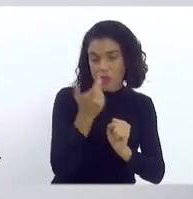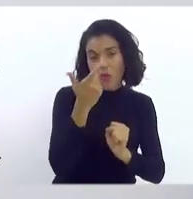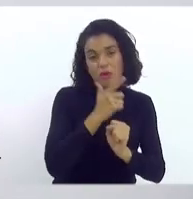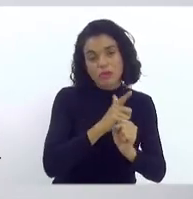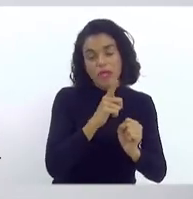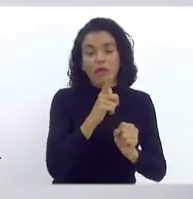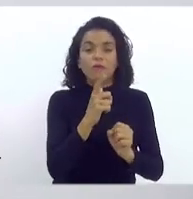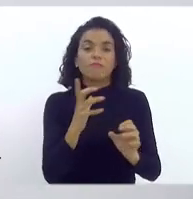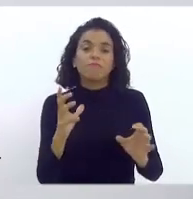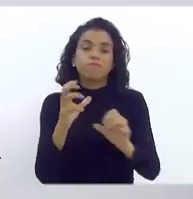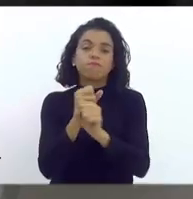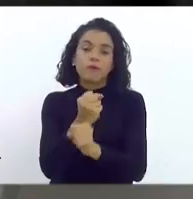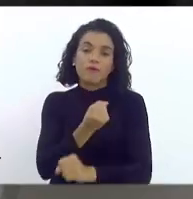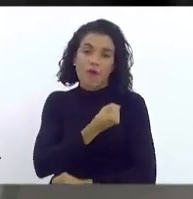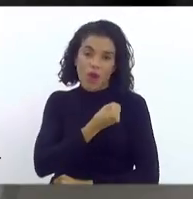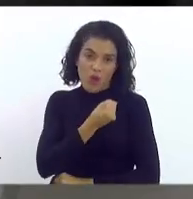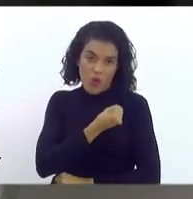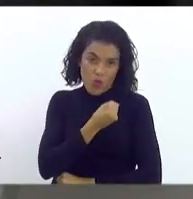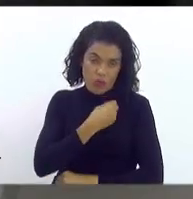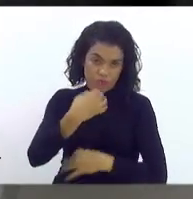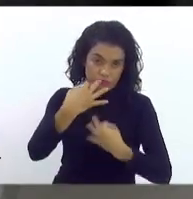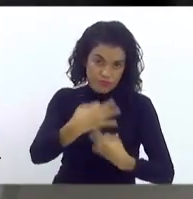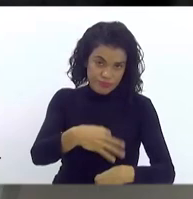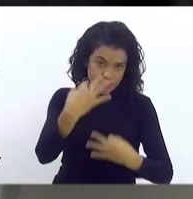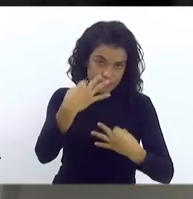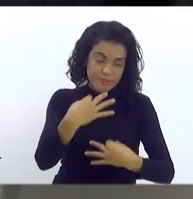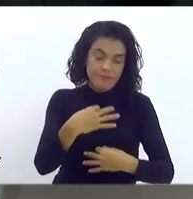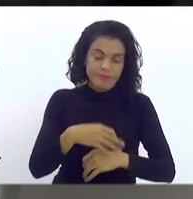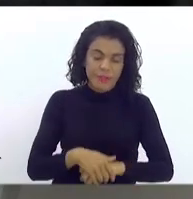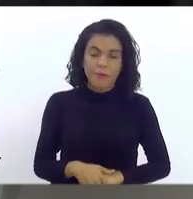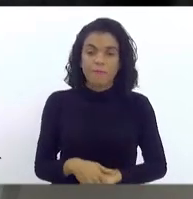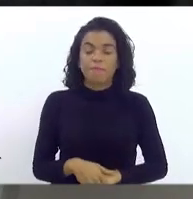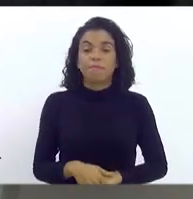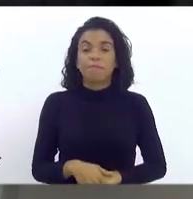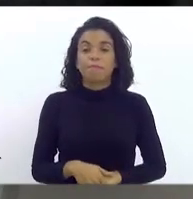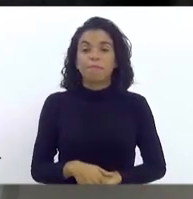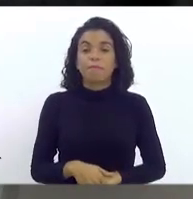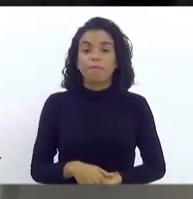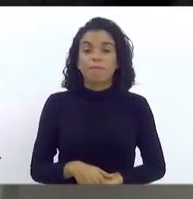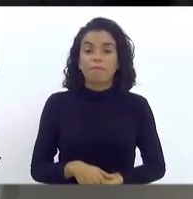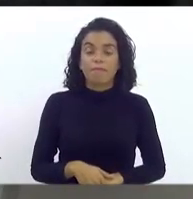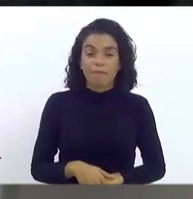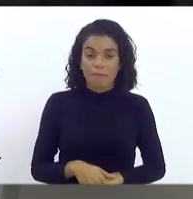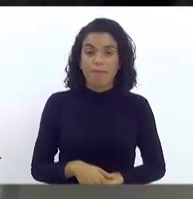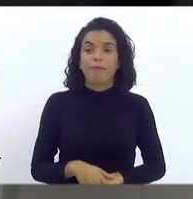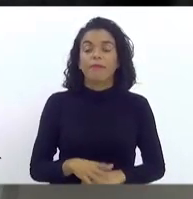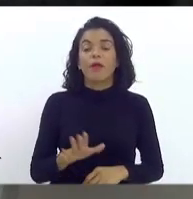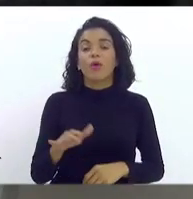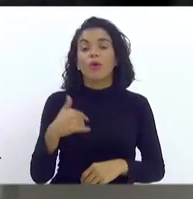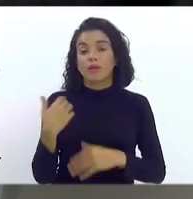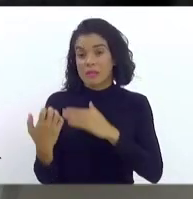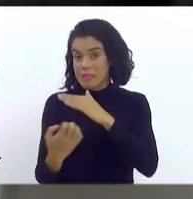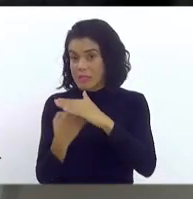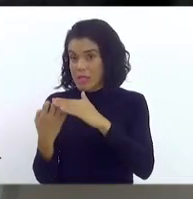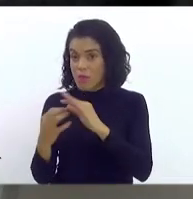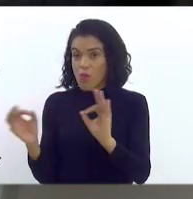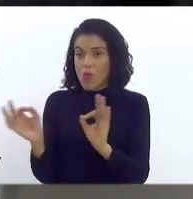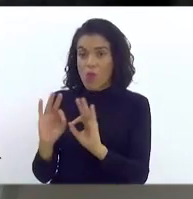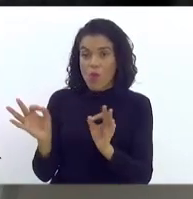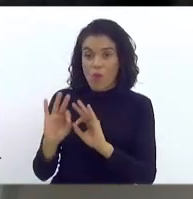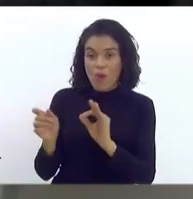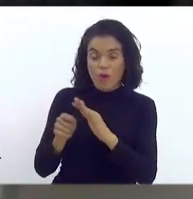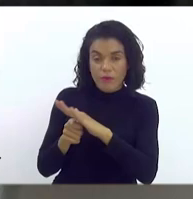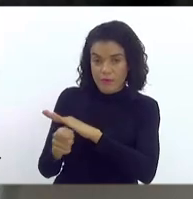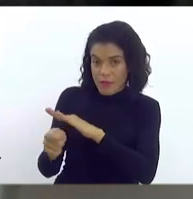naquele valor, uma coluninha ali da despesa bateu com a outra e chegar no resultado final. Quando a empresa não faz os investimentos